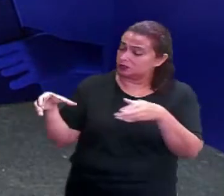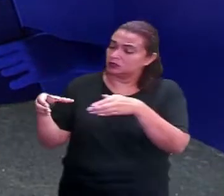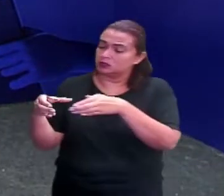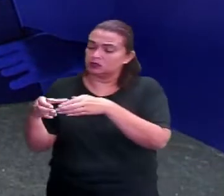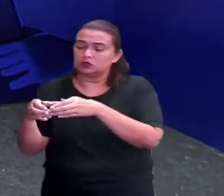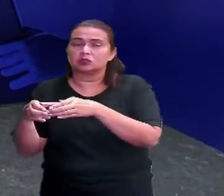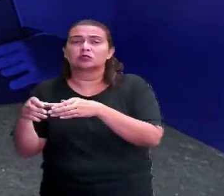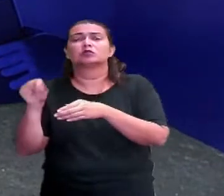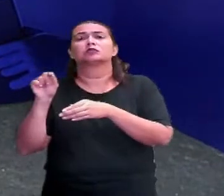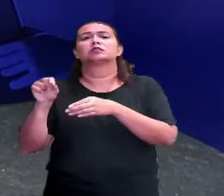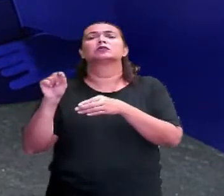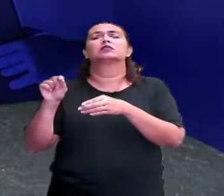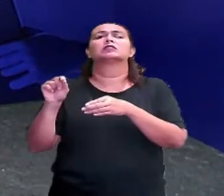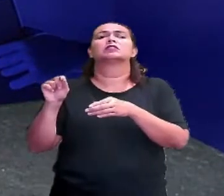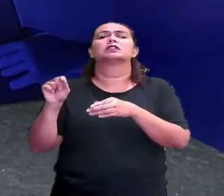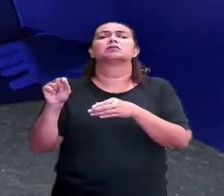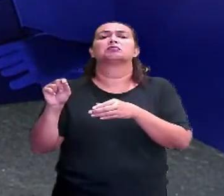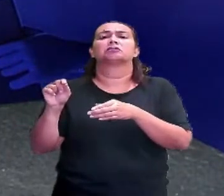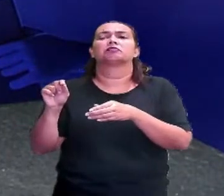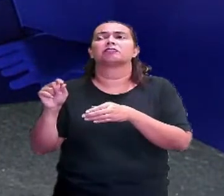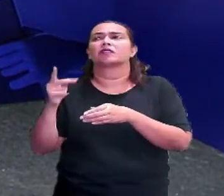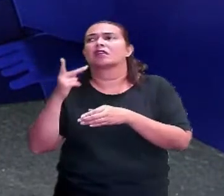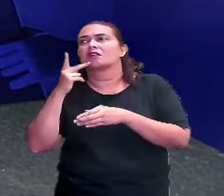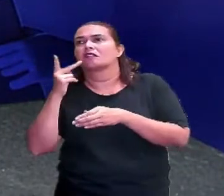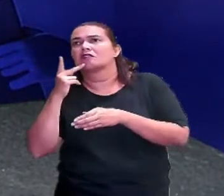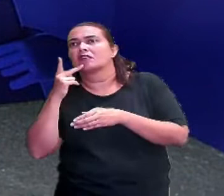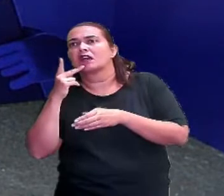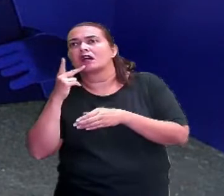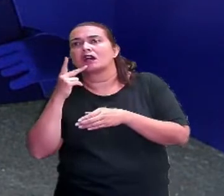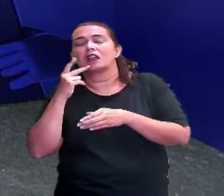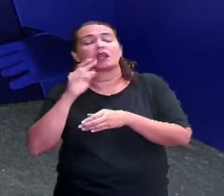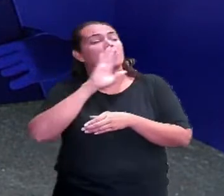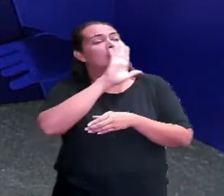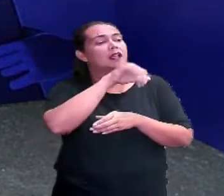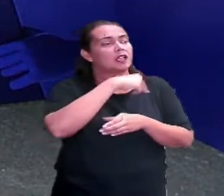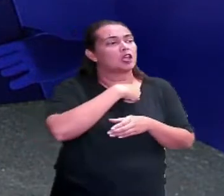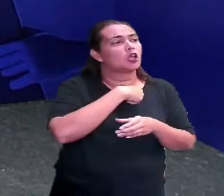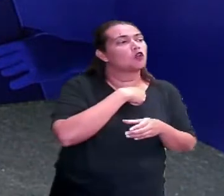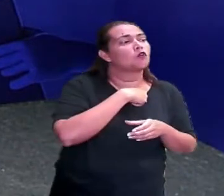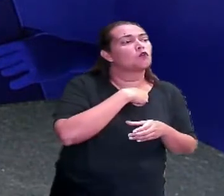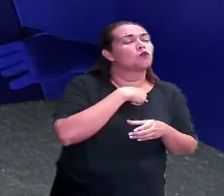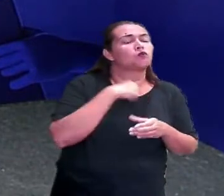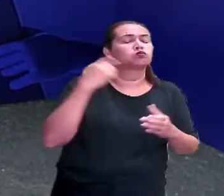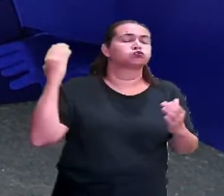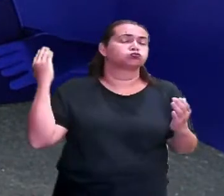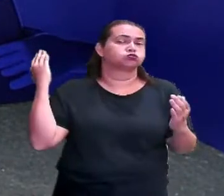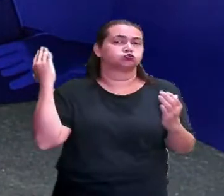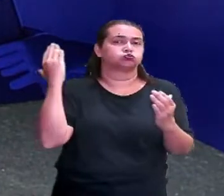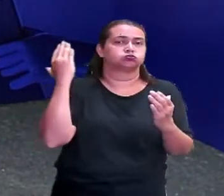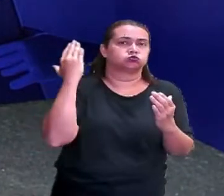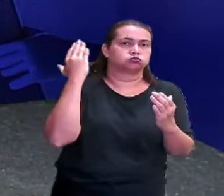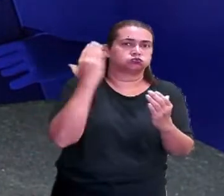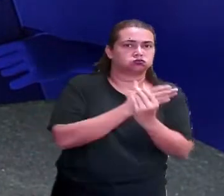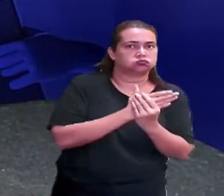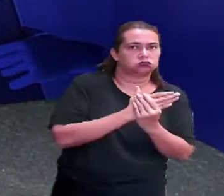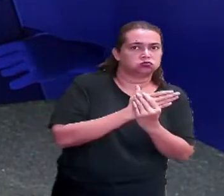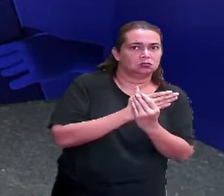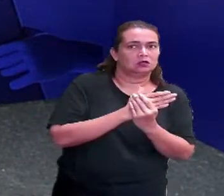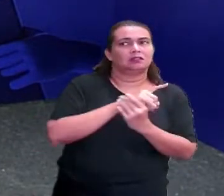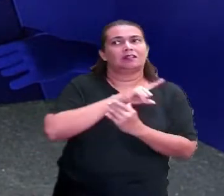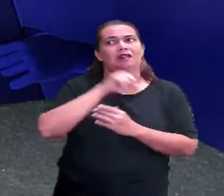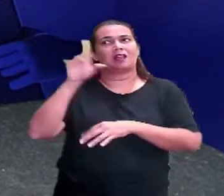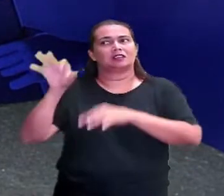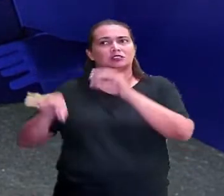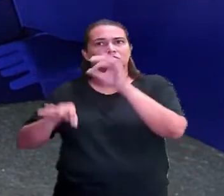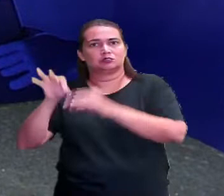o cliente entender que é entrar com uma ação na justiça ou pedir para o juiz, mas o termo técnico